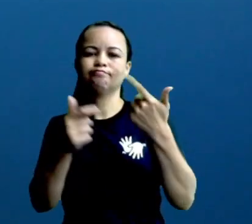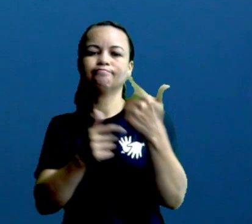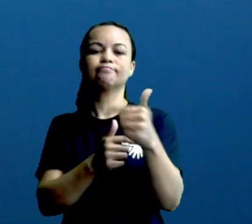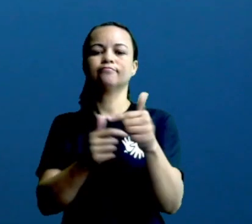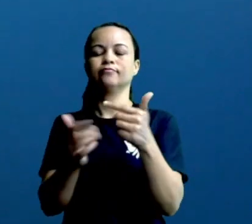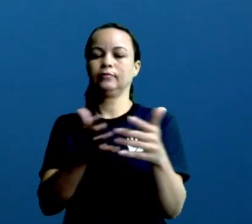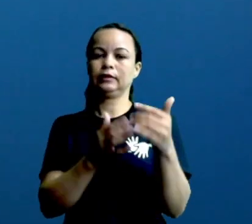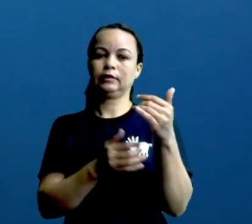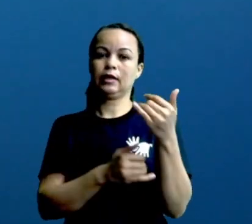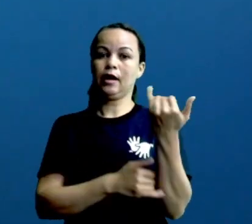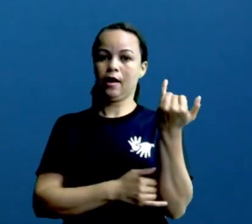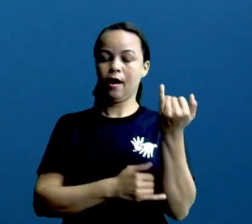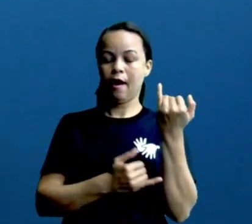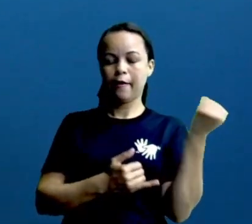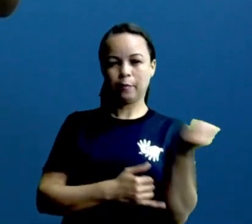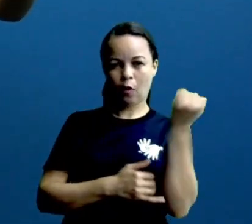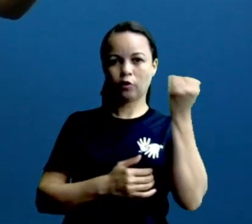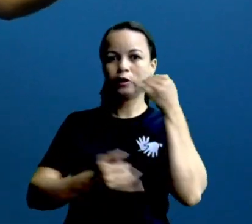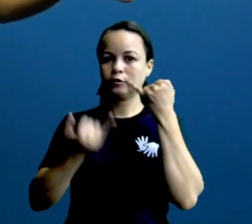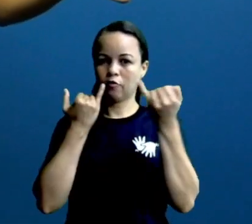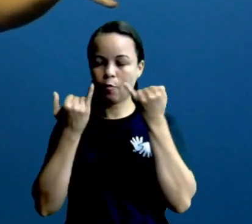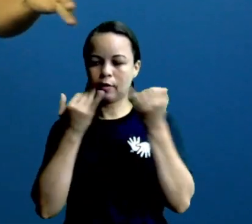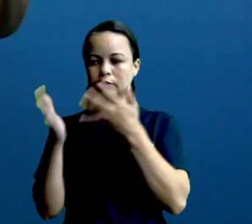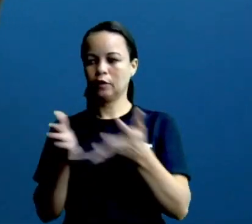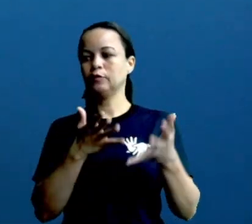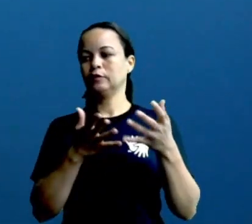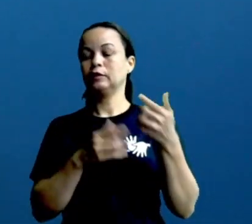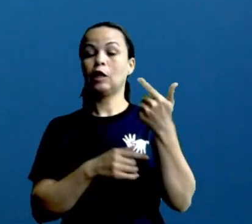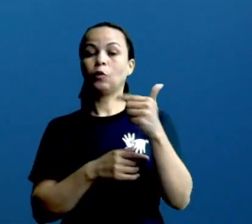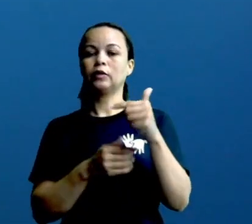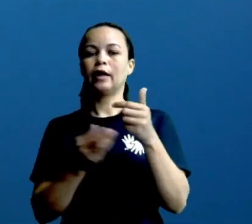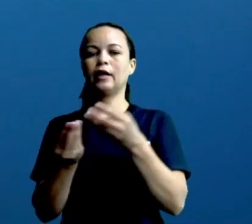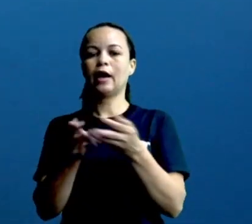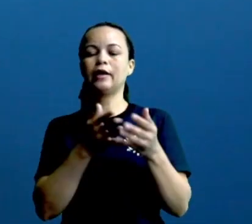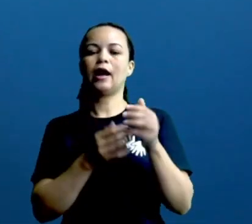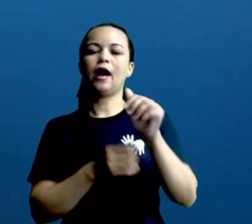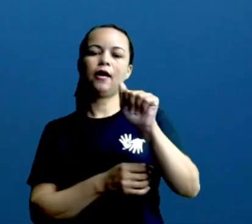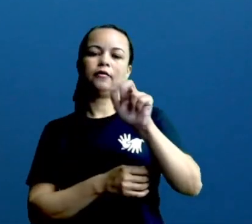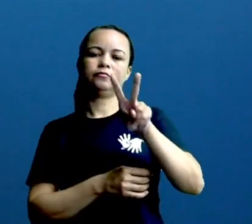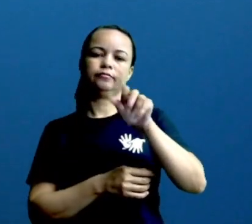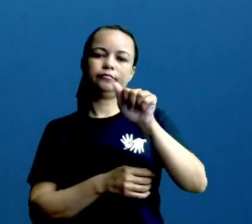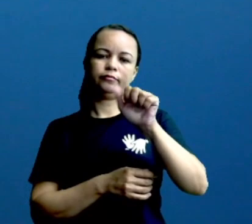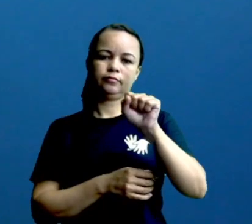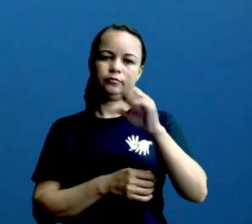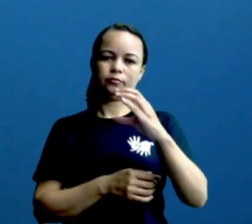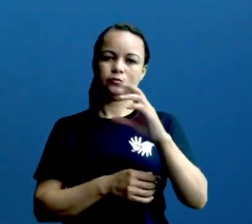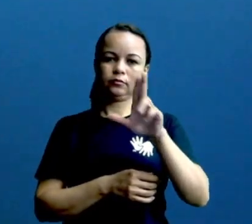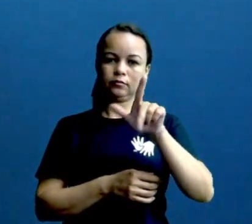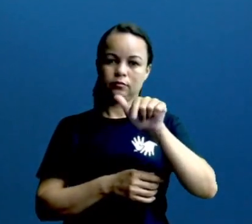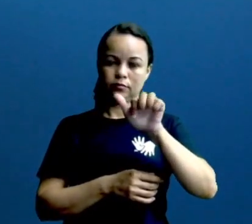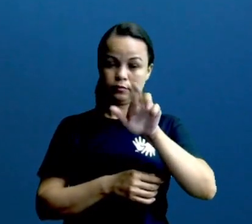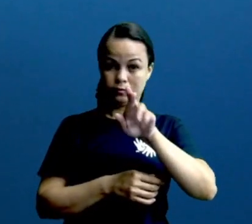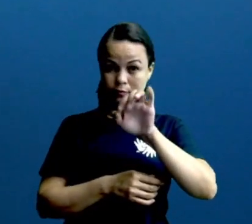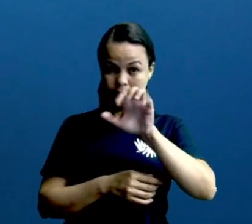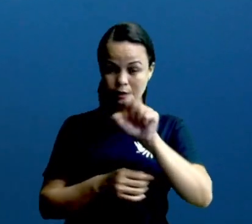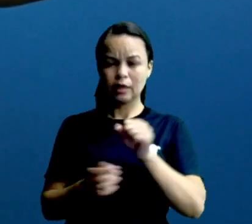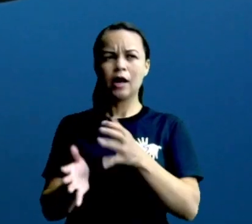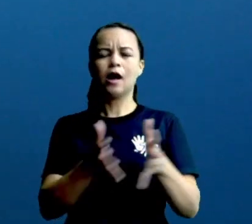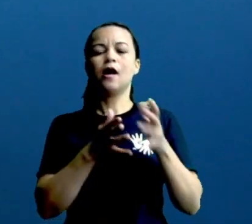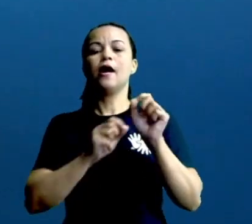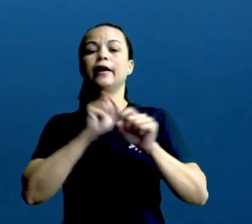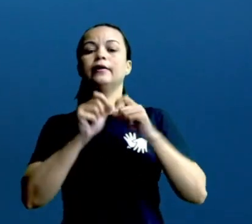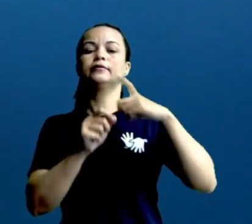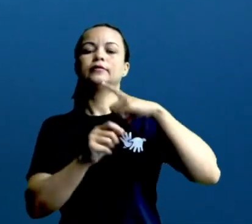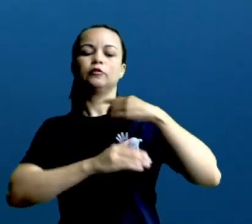são atraqueófitas, sem vasos condutores, elas são avasculares. A partir das pteridófitas seria o